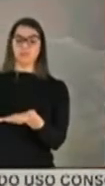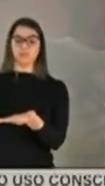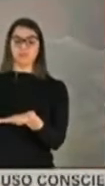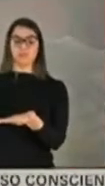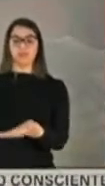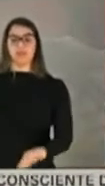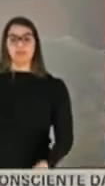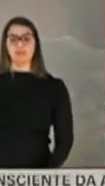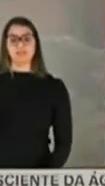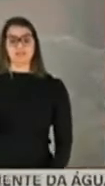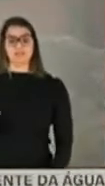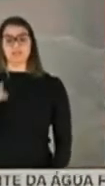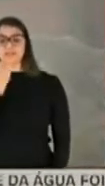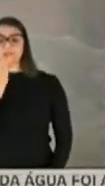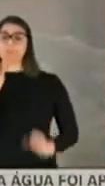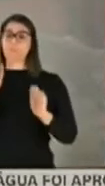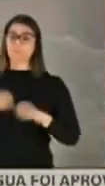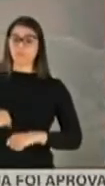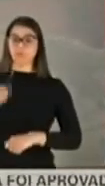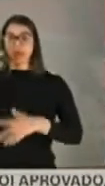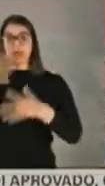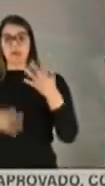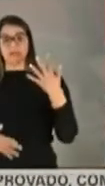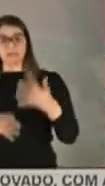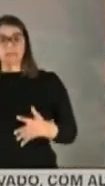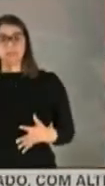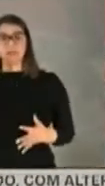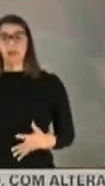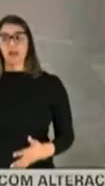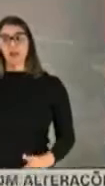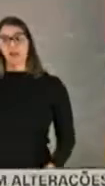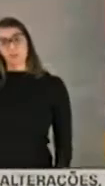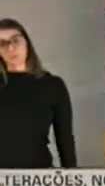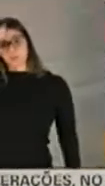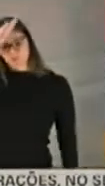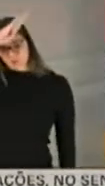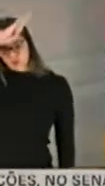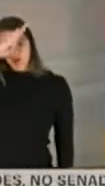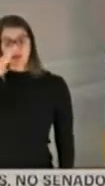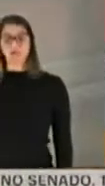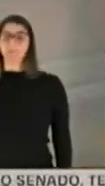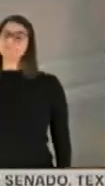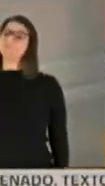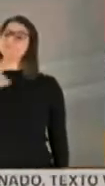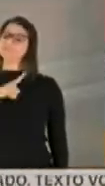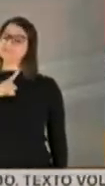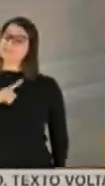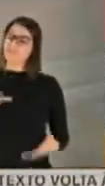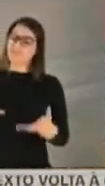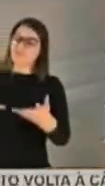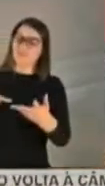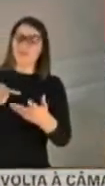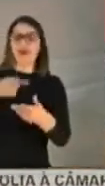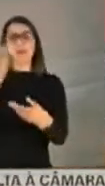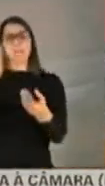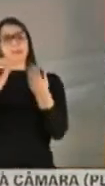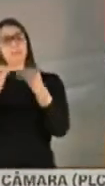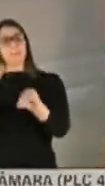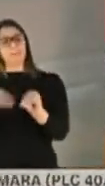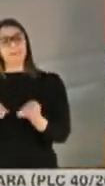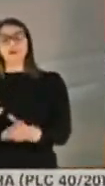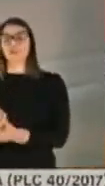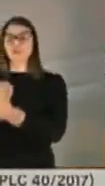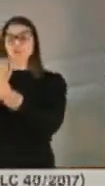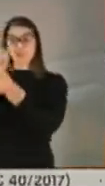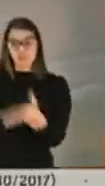esse caso que pode comprometer está arruinando o Bolsonaro. Ou seja, ele tem vários posts de